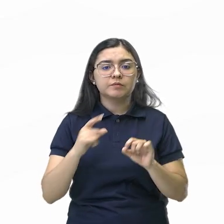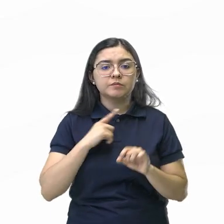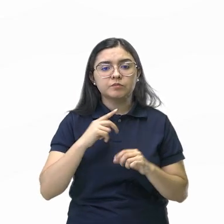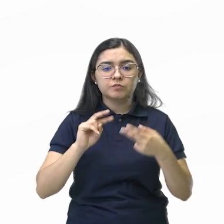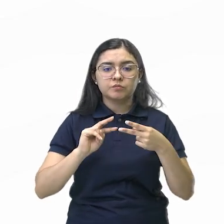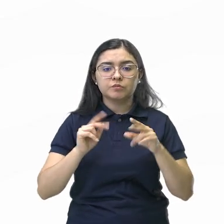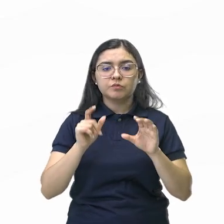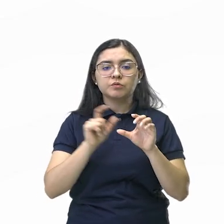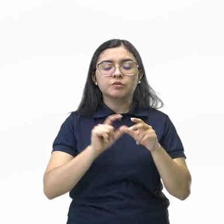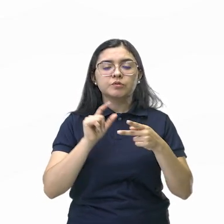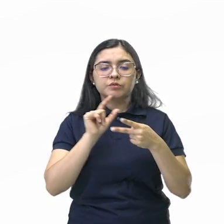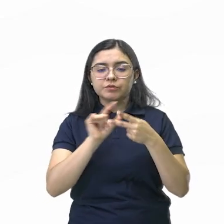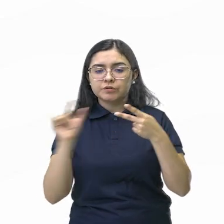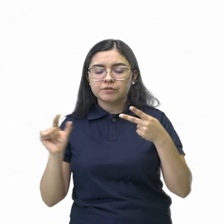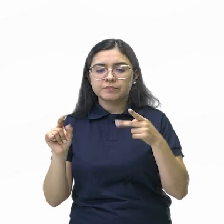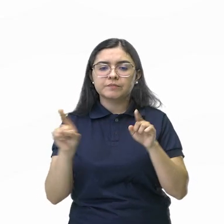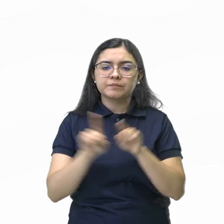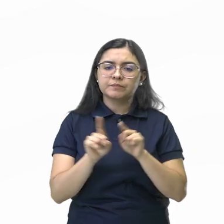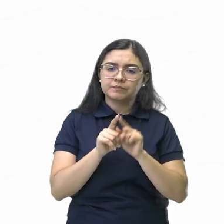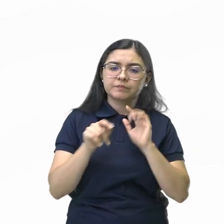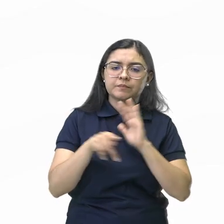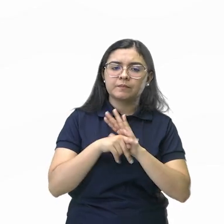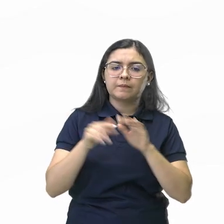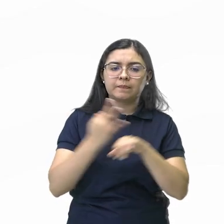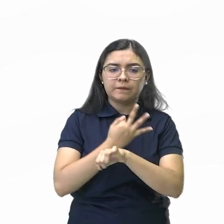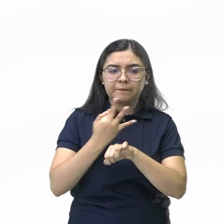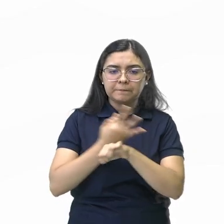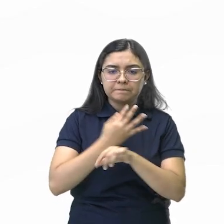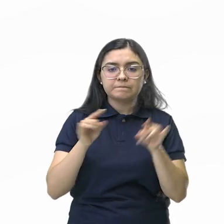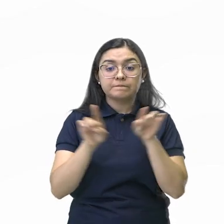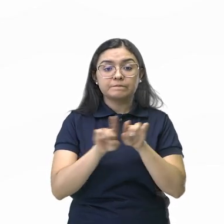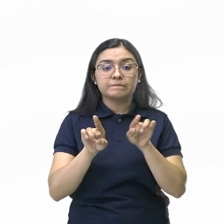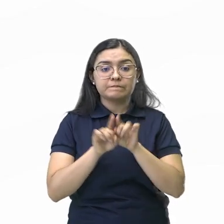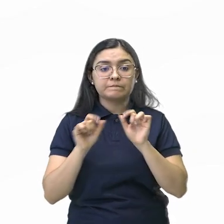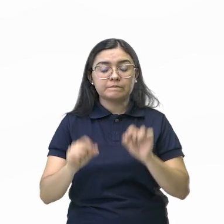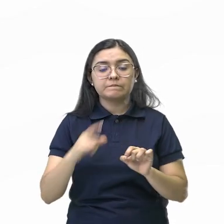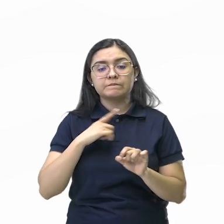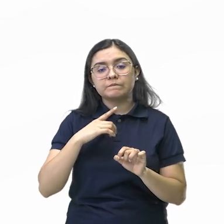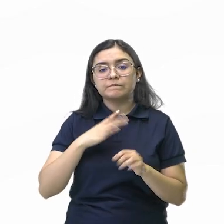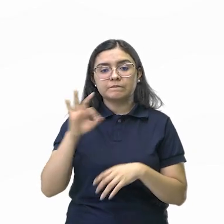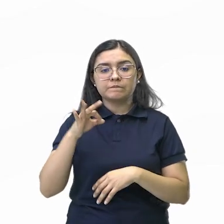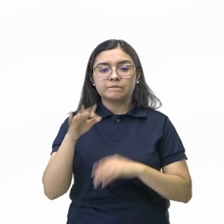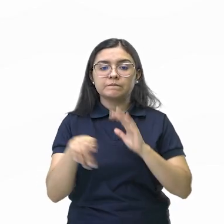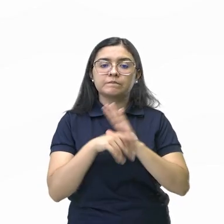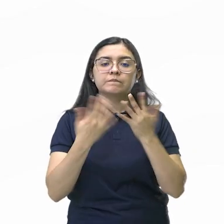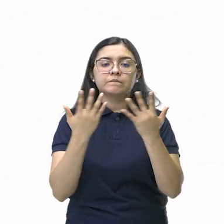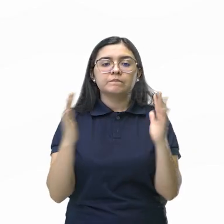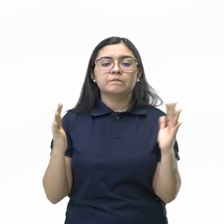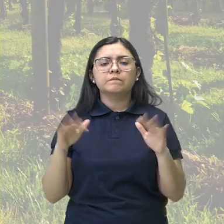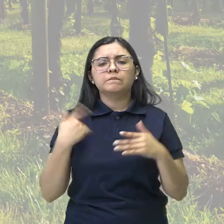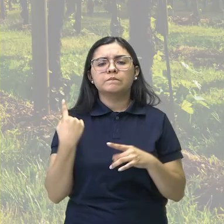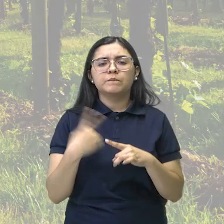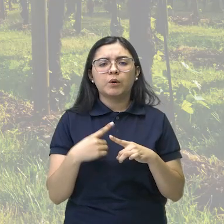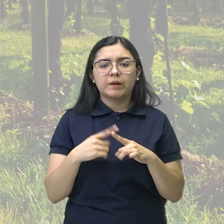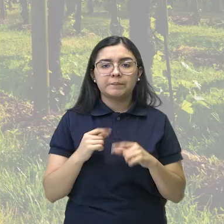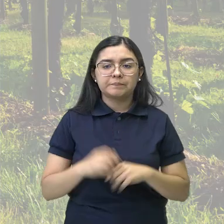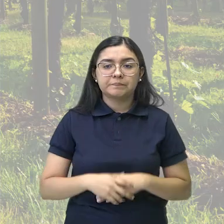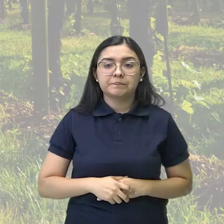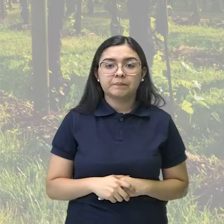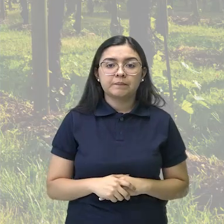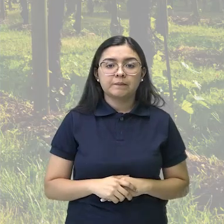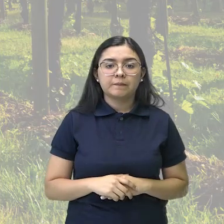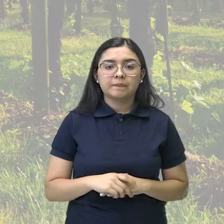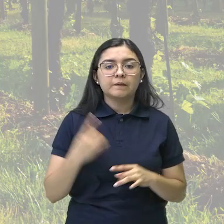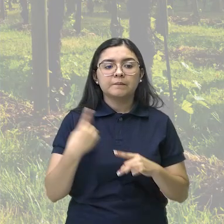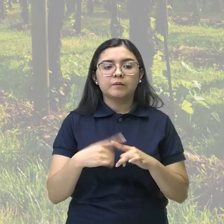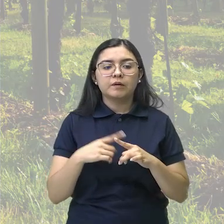os genes, ingerindo o gene de resistência, por exemplo, a pragas de uma videira. Tá? E por quê?